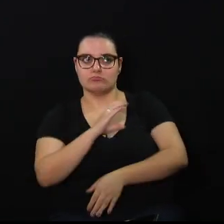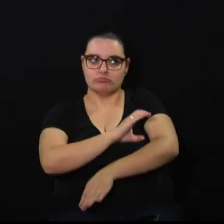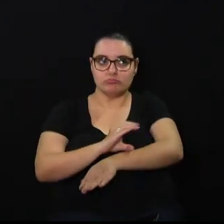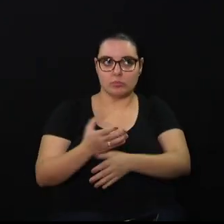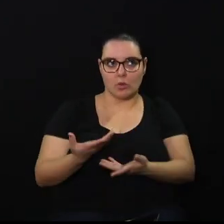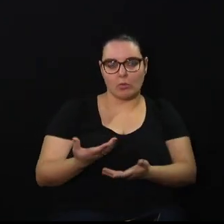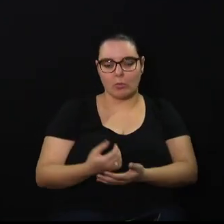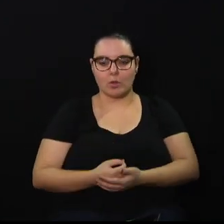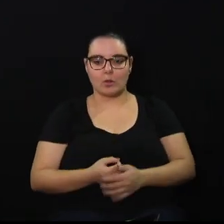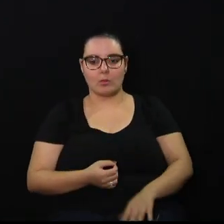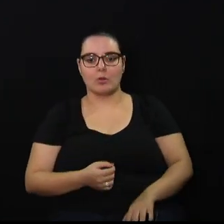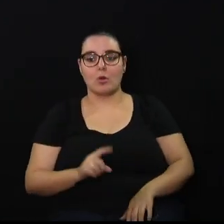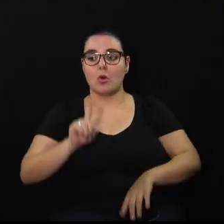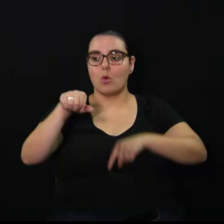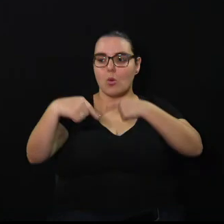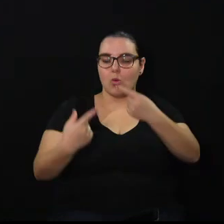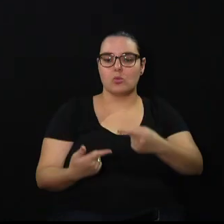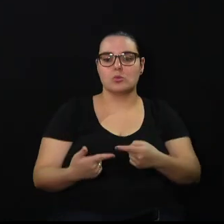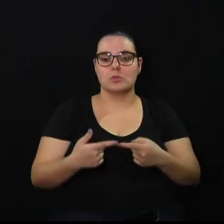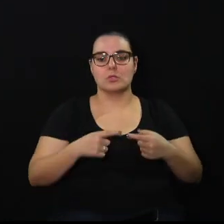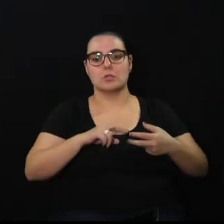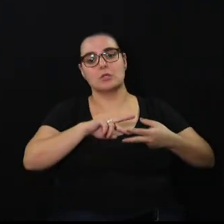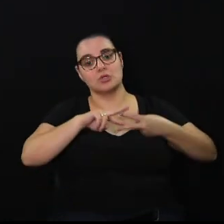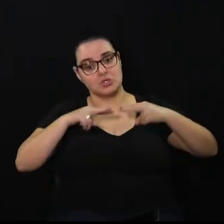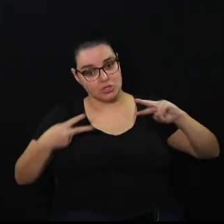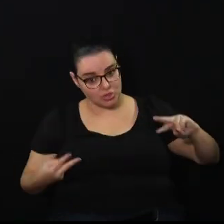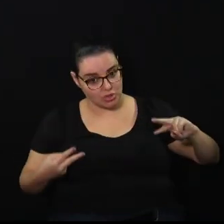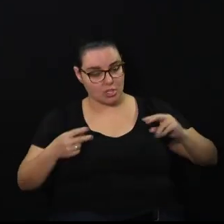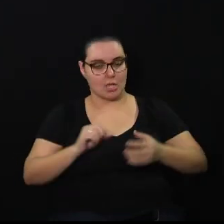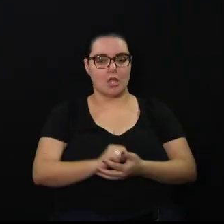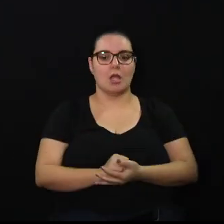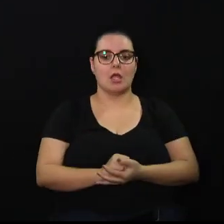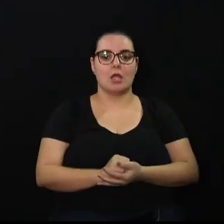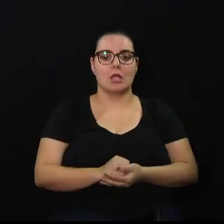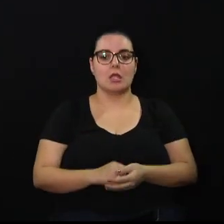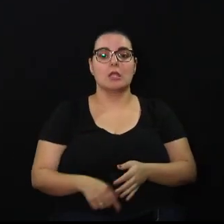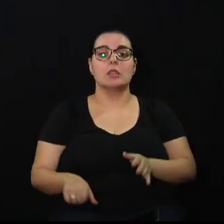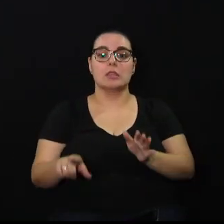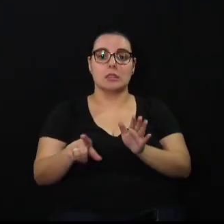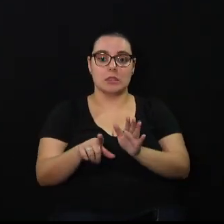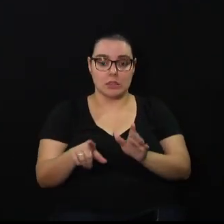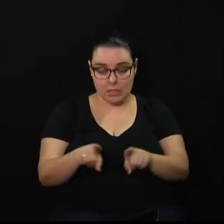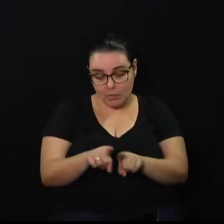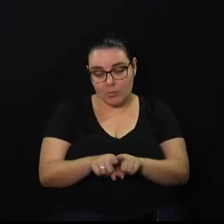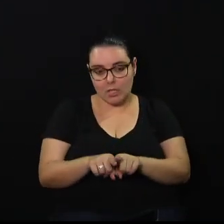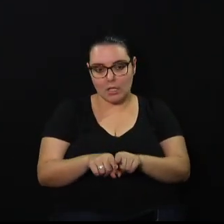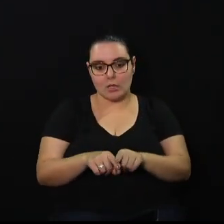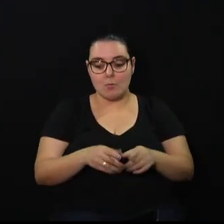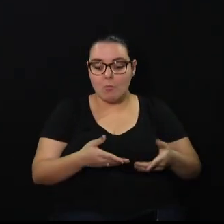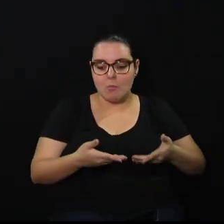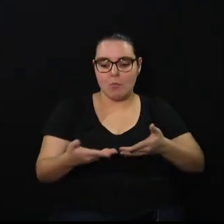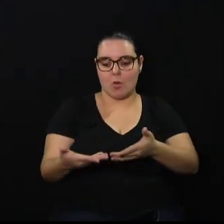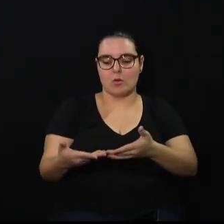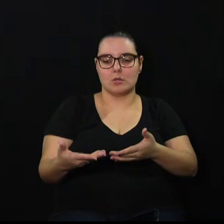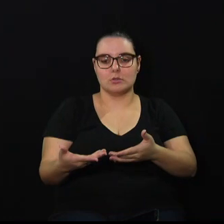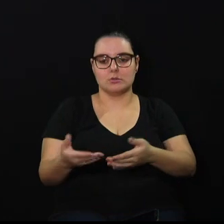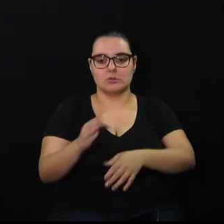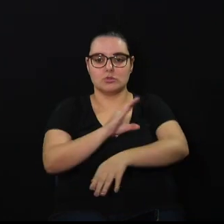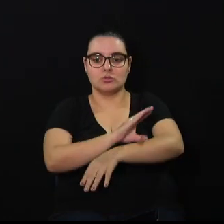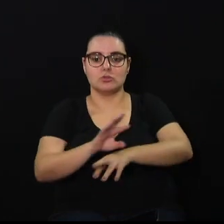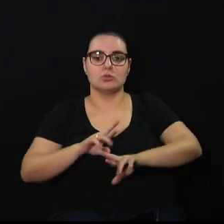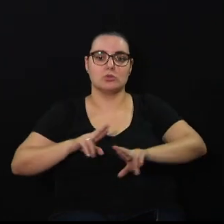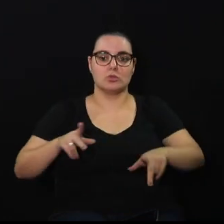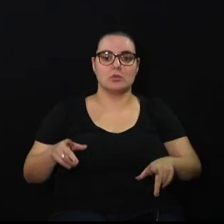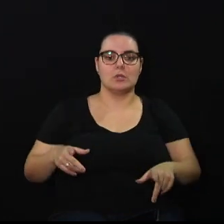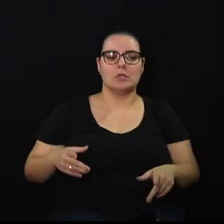principalmente genéticas também se expressam desse jeito de sair dessa com essa alteração de comportamento ea